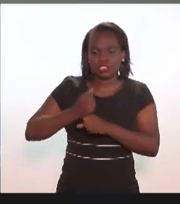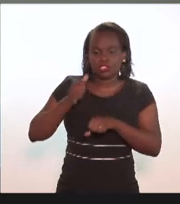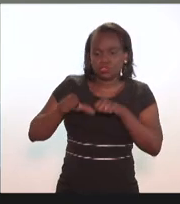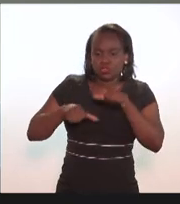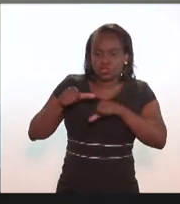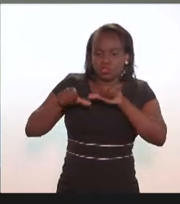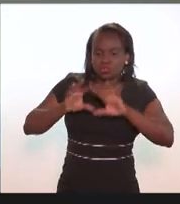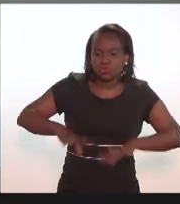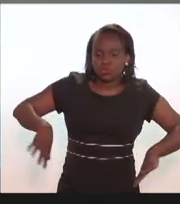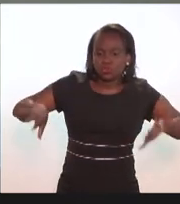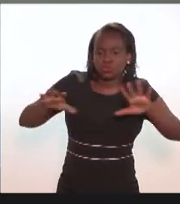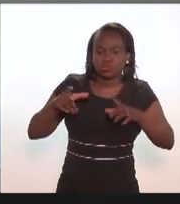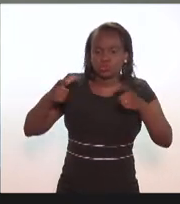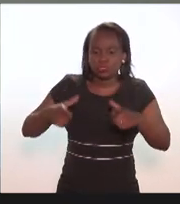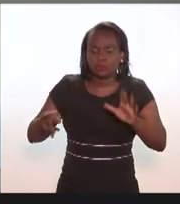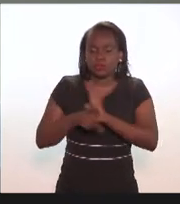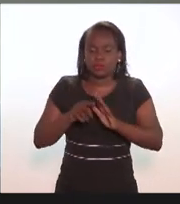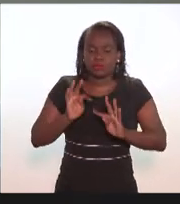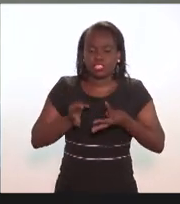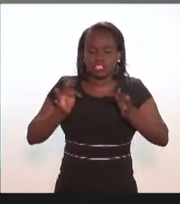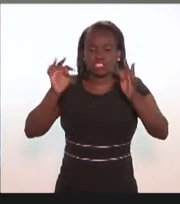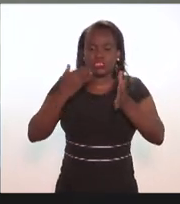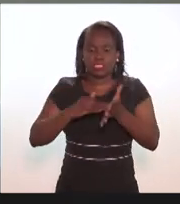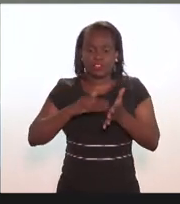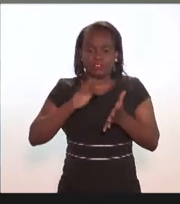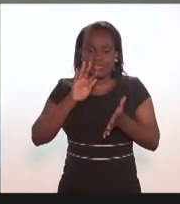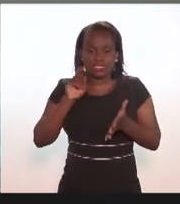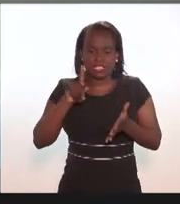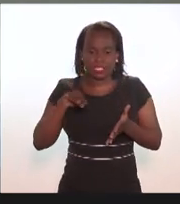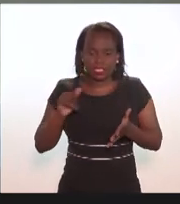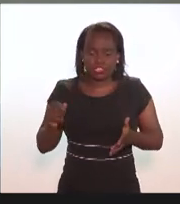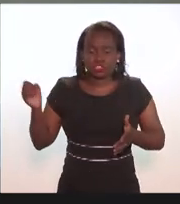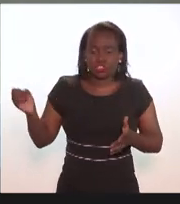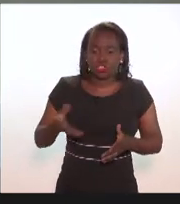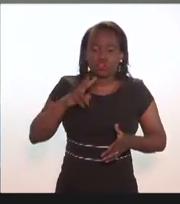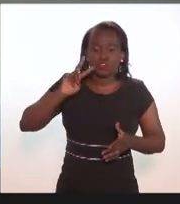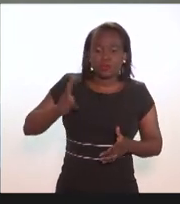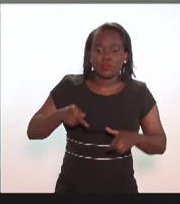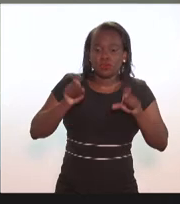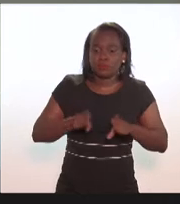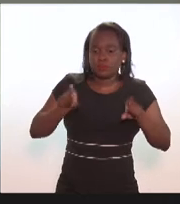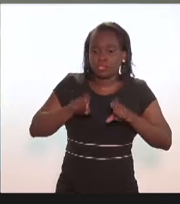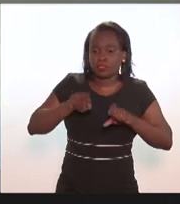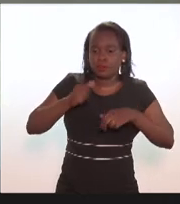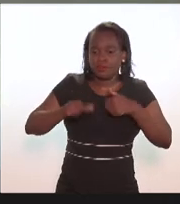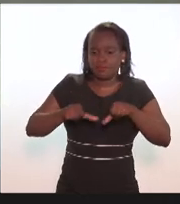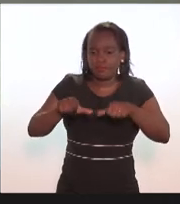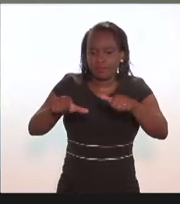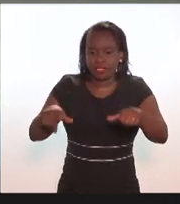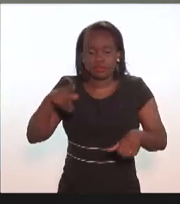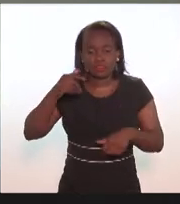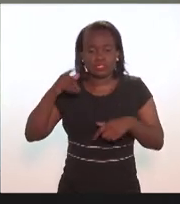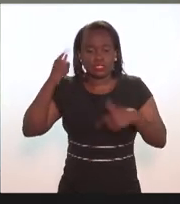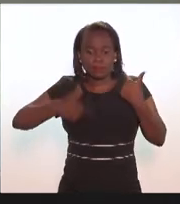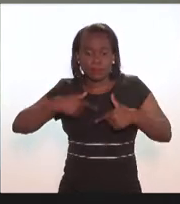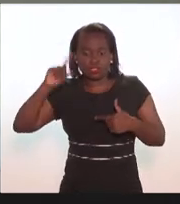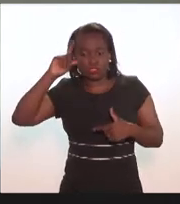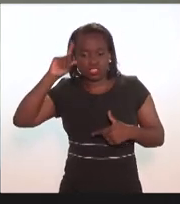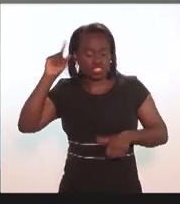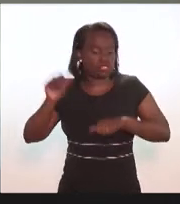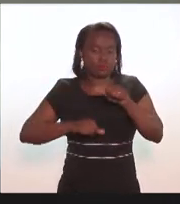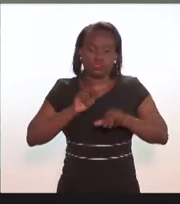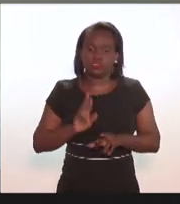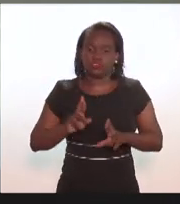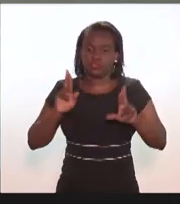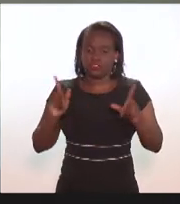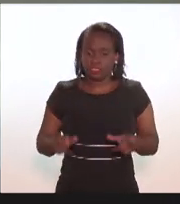o parque tecnológico da Secretaria de Fazenda com 2 mil máquinas novas aqui, já mudou o dia a dia de trabalho nosso. Se